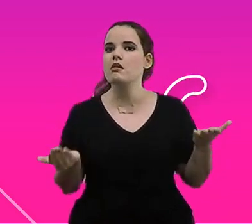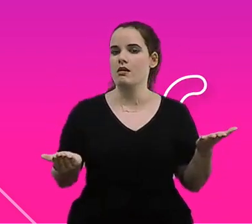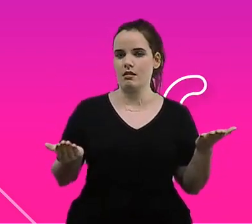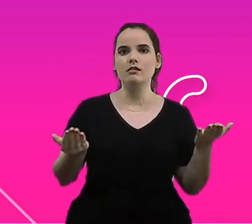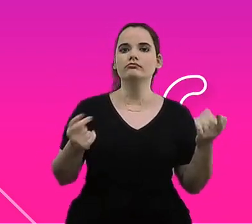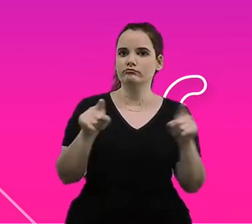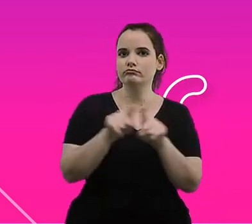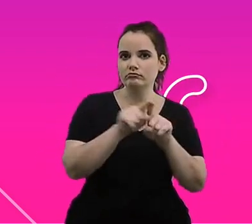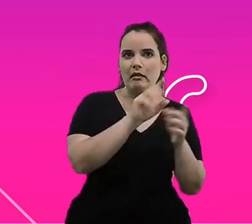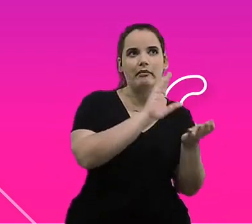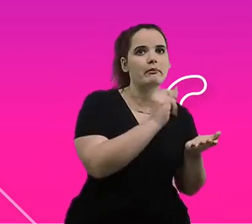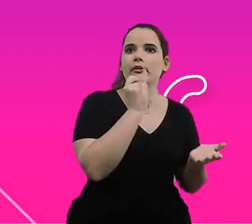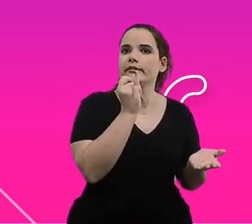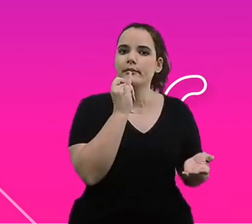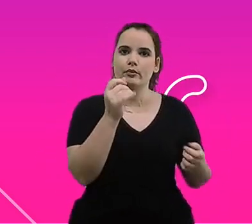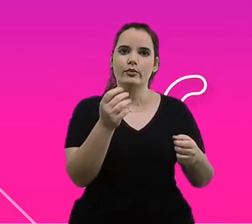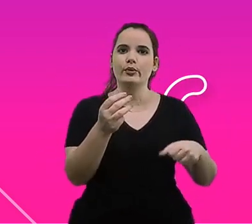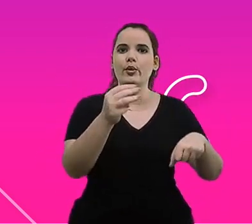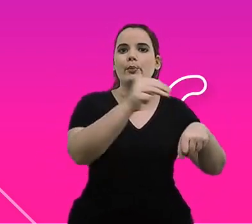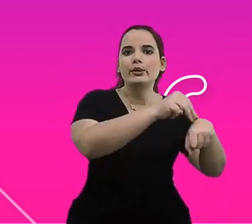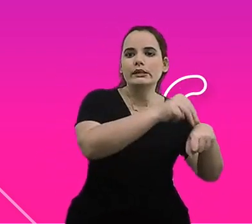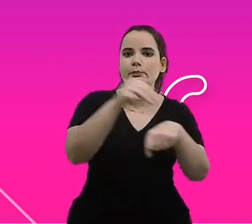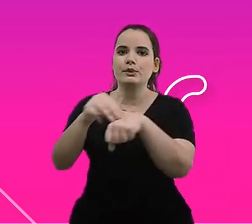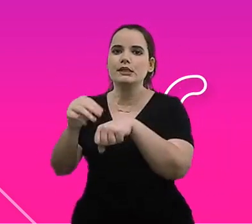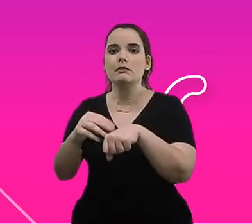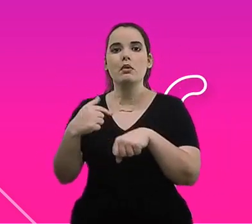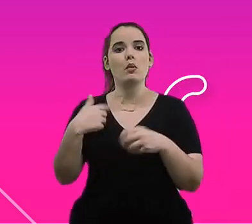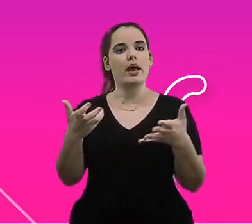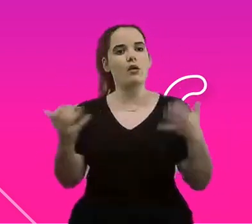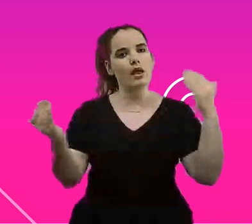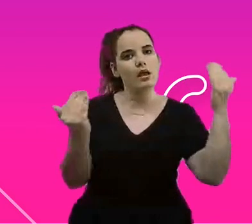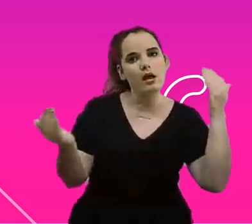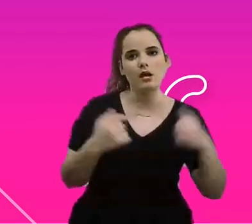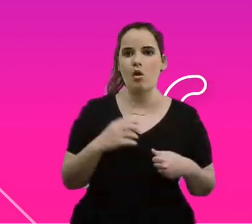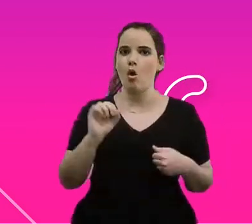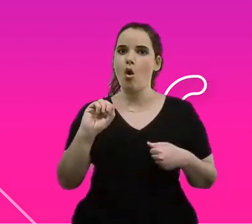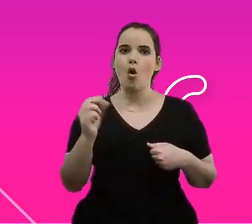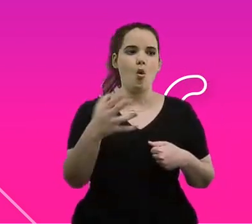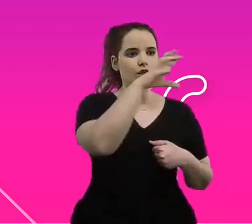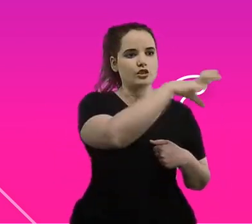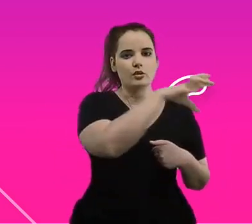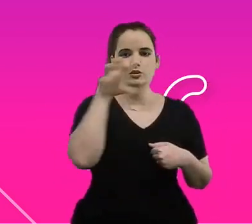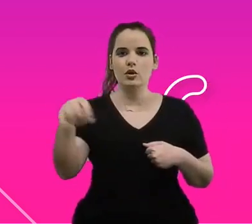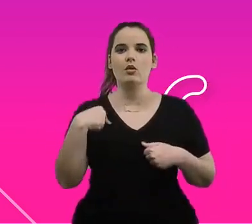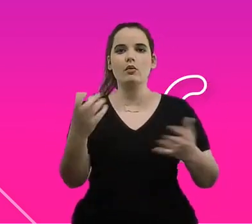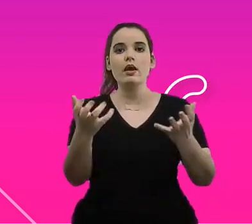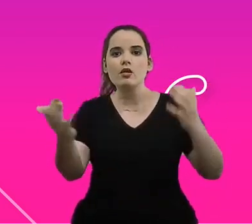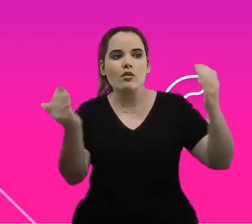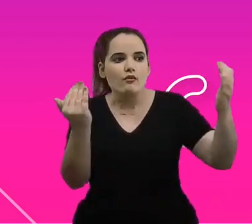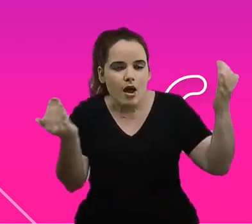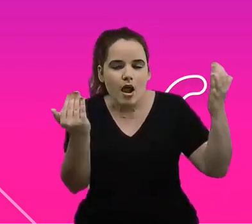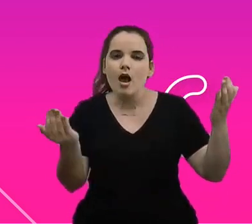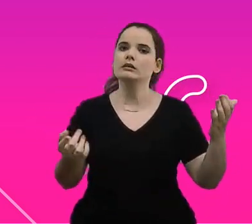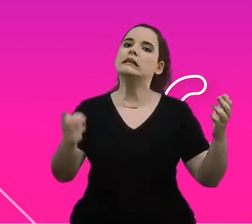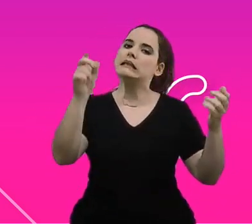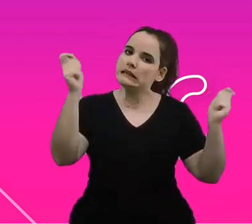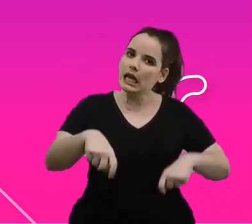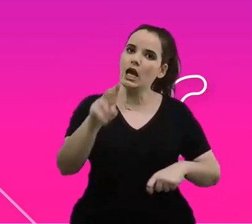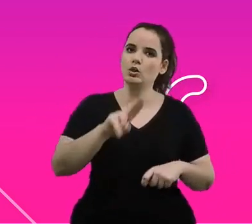Vigilância em Saúde, que compõe uma Secretaria Executiva de Vigilância em Saúde da Secretaria Estadual de Saúde de